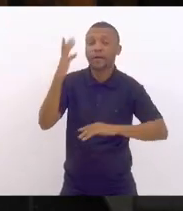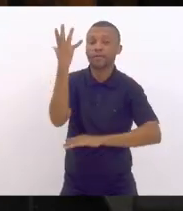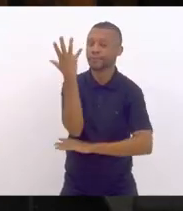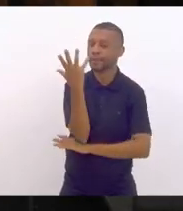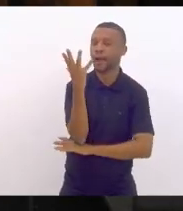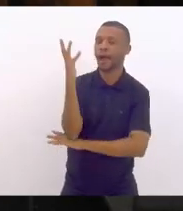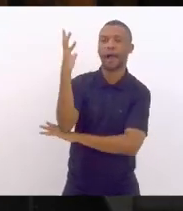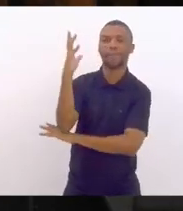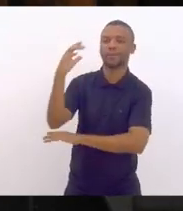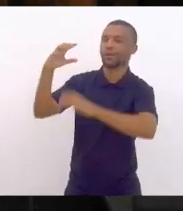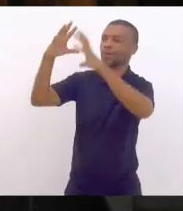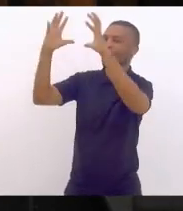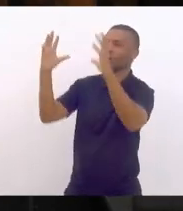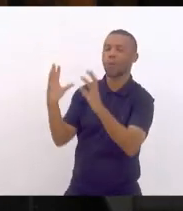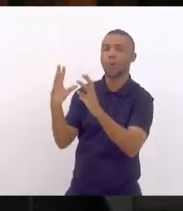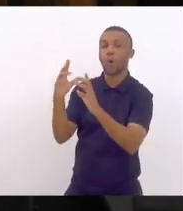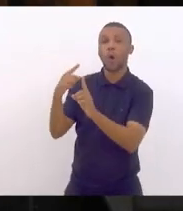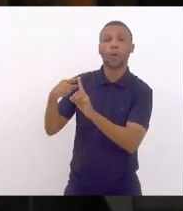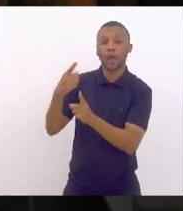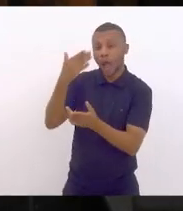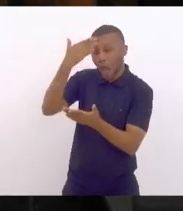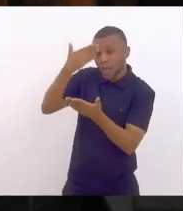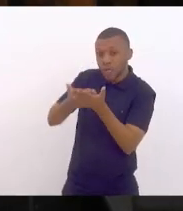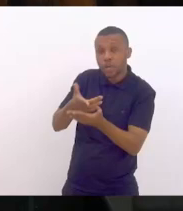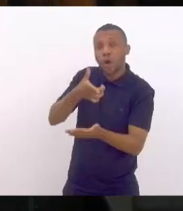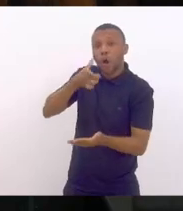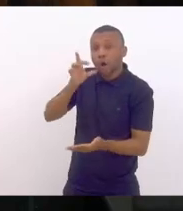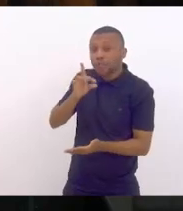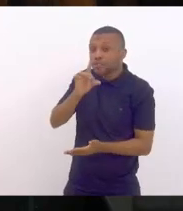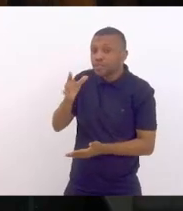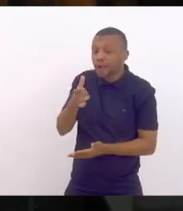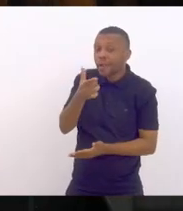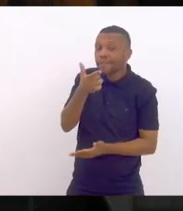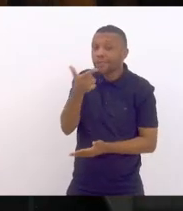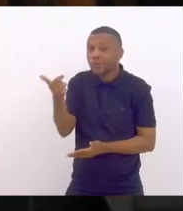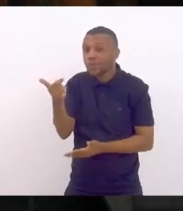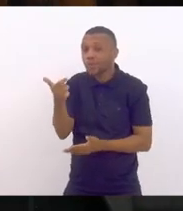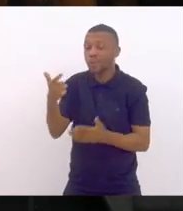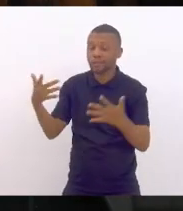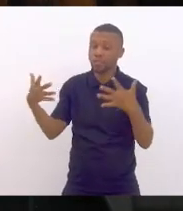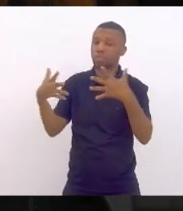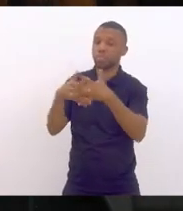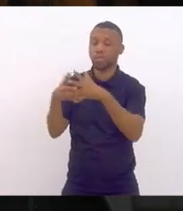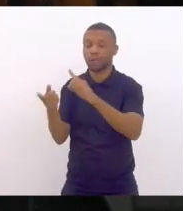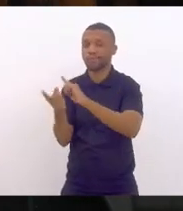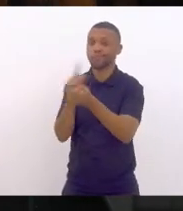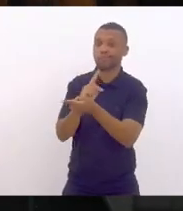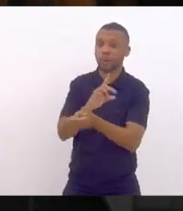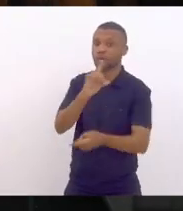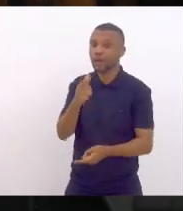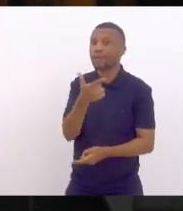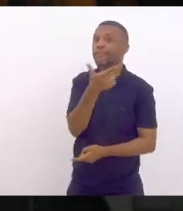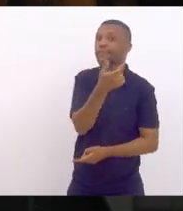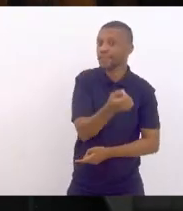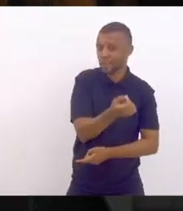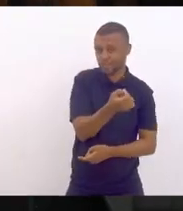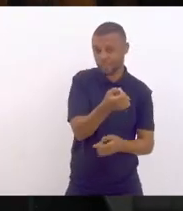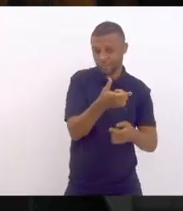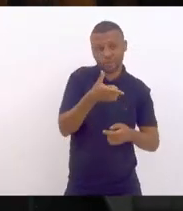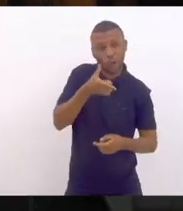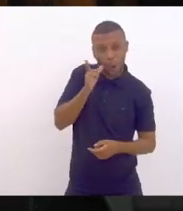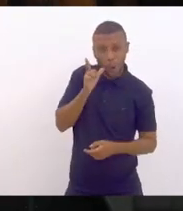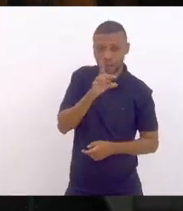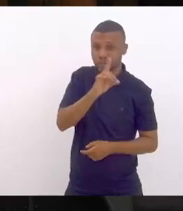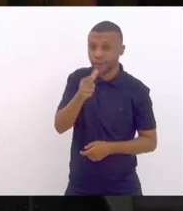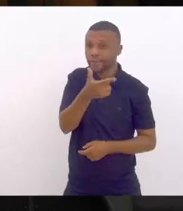achei que ontem era dia 21 mas ontem foi 20 eu já tava com tempo adiantado mas queria